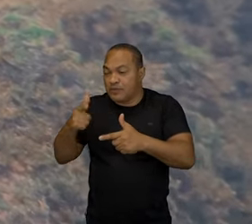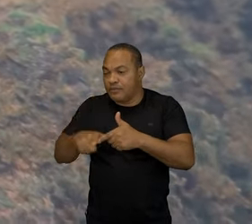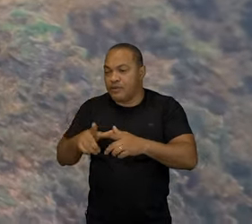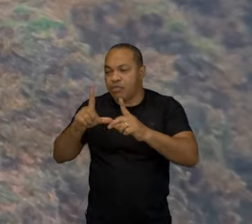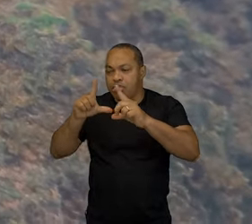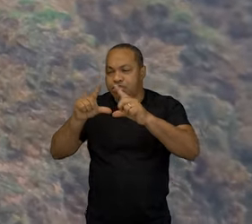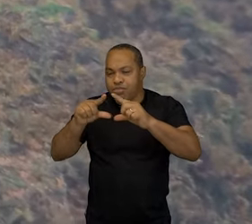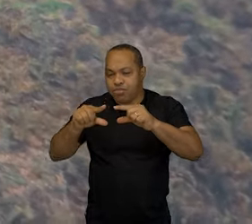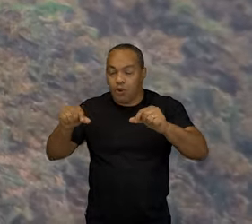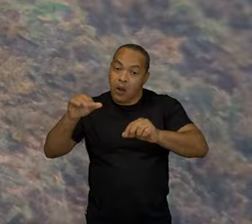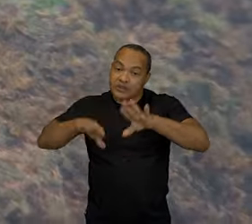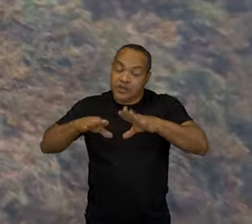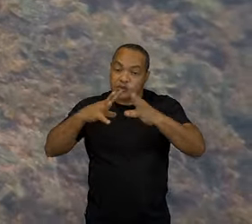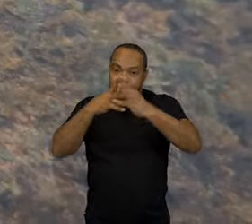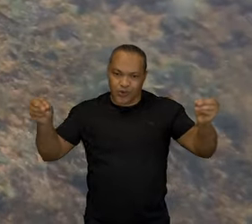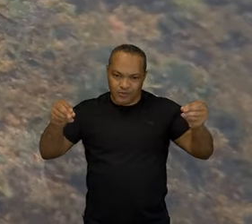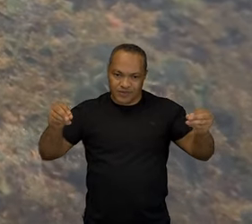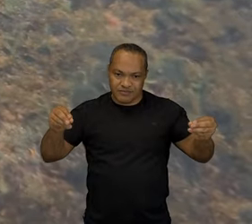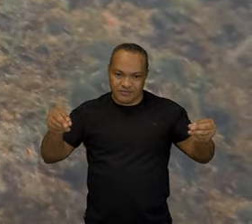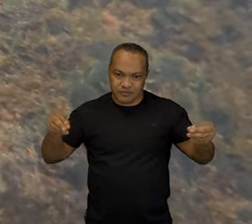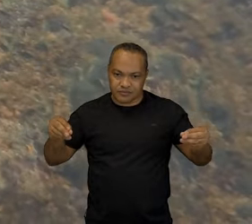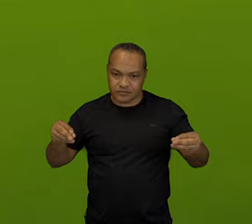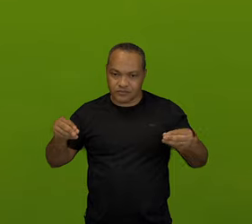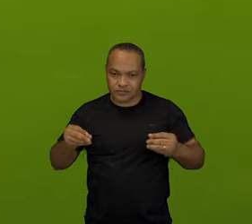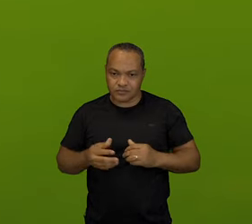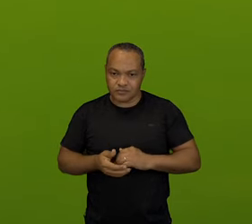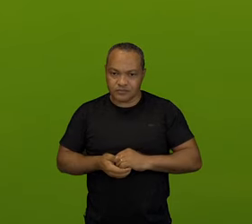drasticamente reduzidas ou extintas nesses locais.